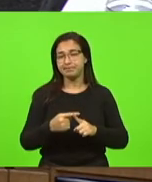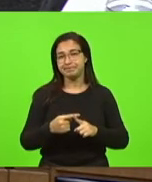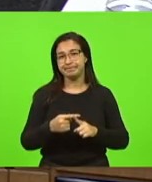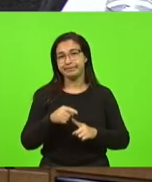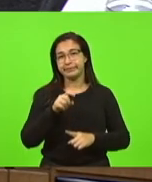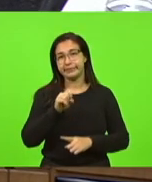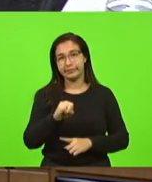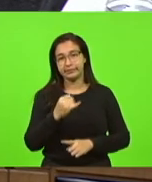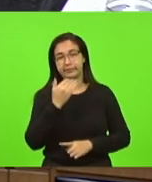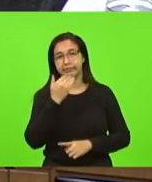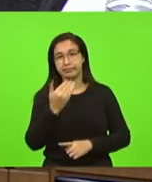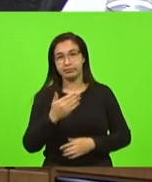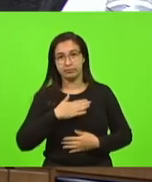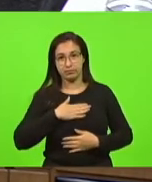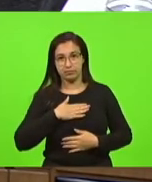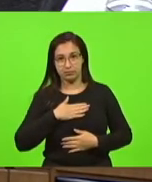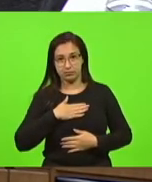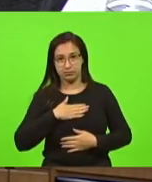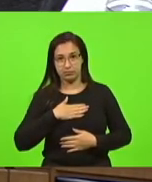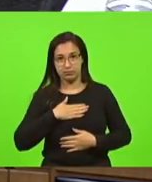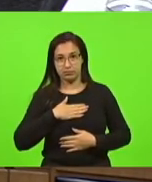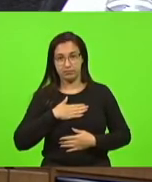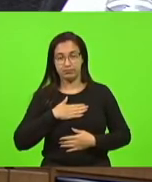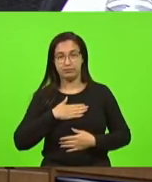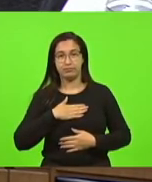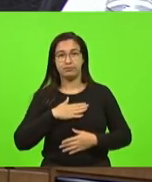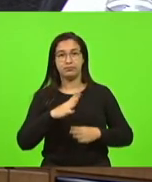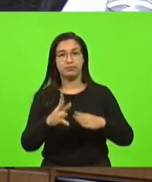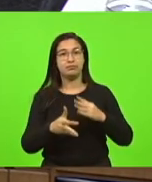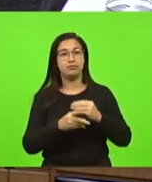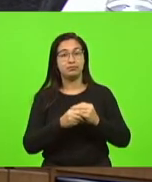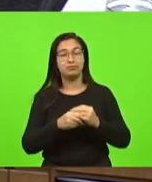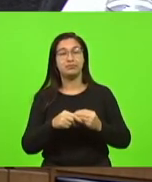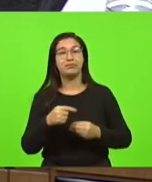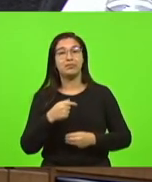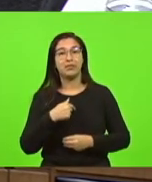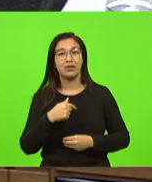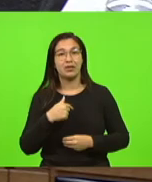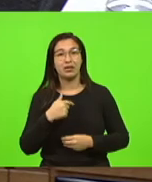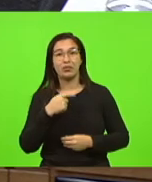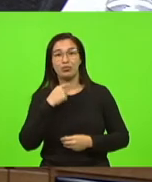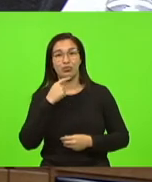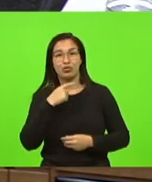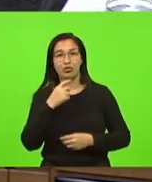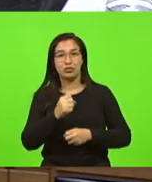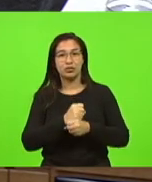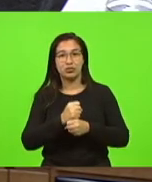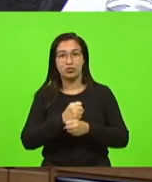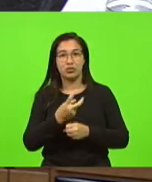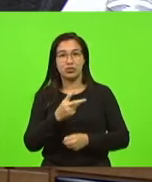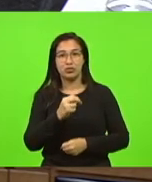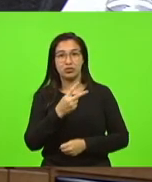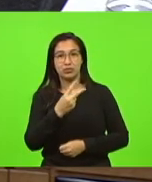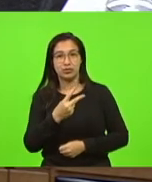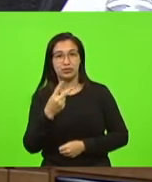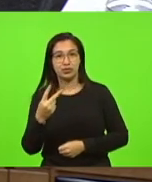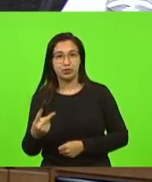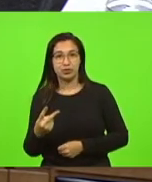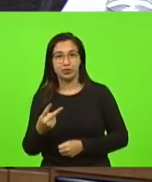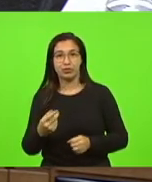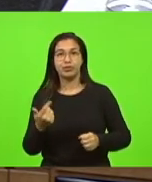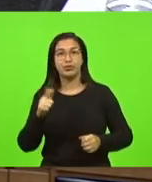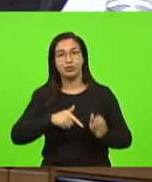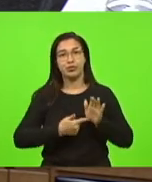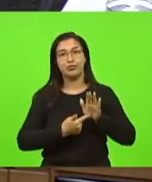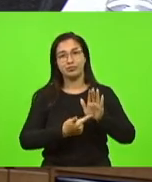pedir destaque da minha emenda e rejeitar a minha emenda, eu fico impossibilitado, nesse ano legislativo, de apresentar a mesma emenda. Então, eu conversei